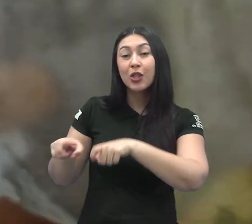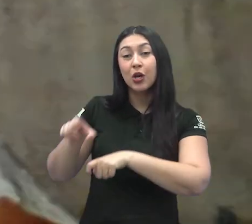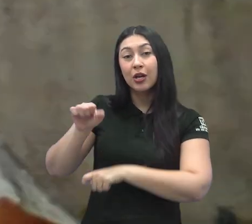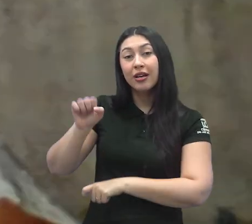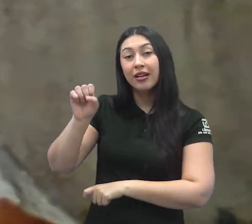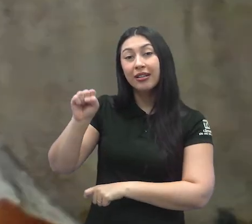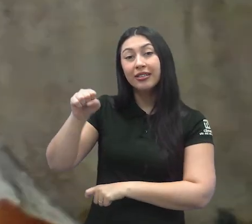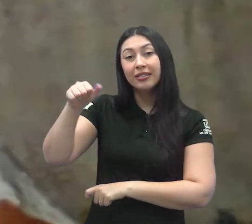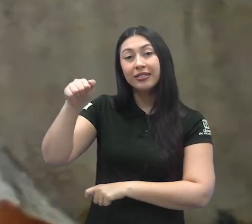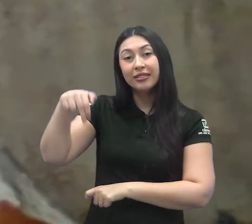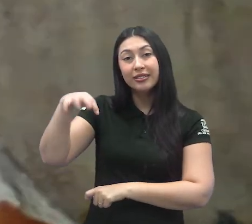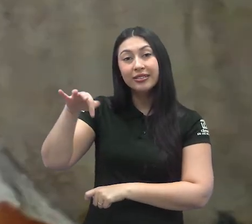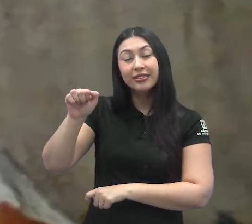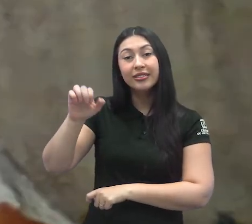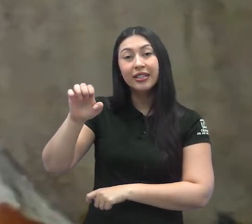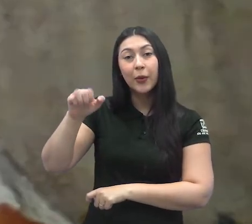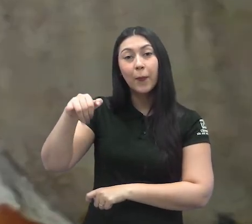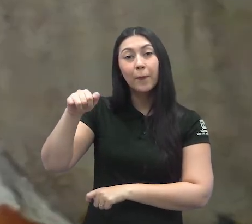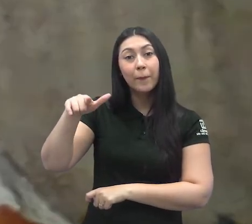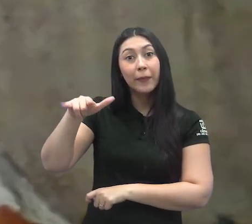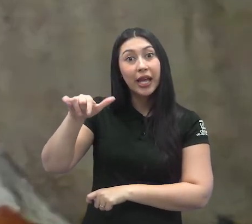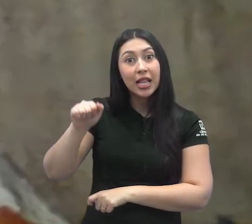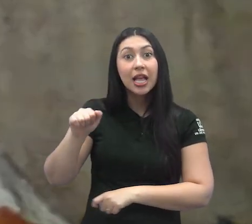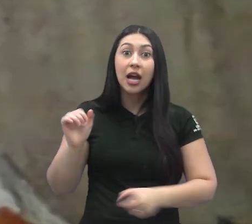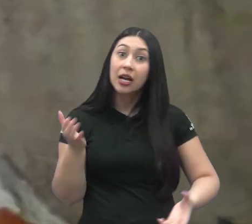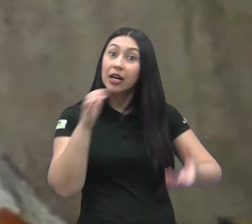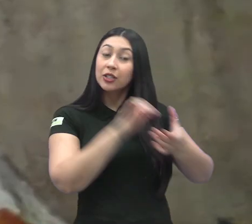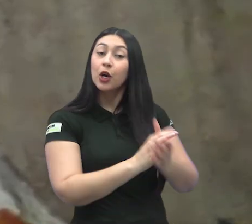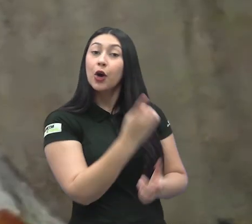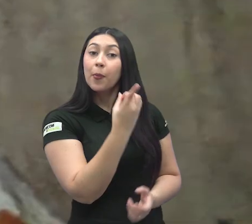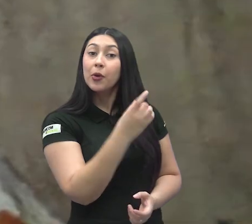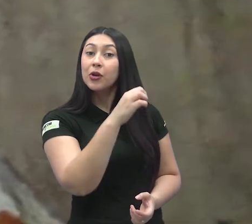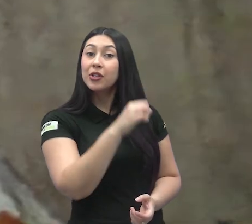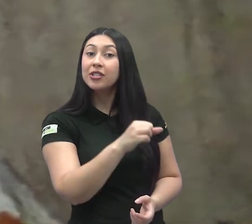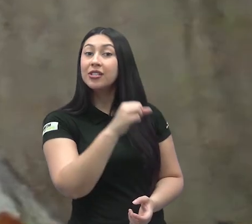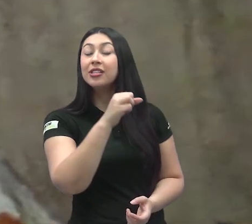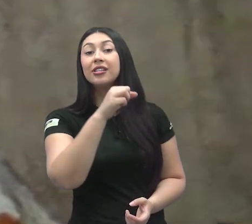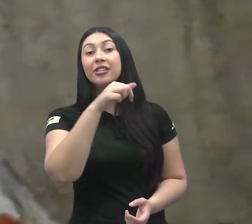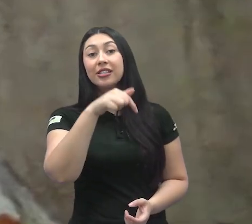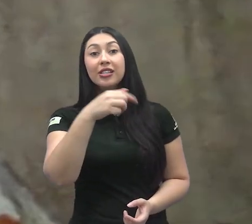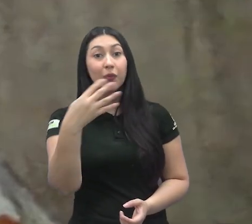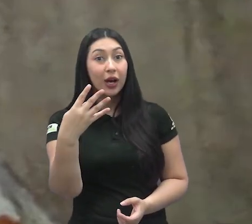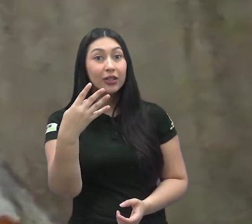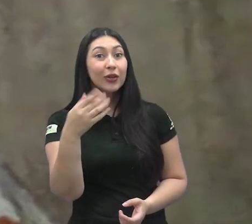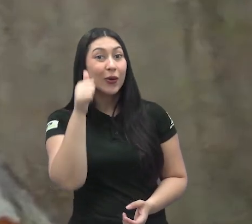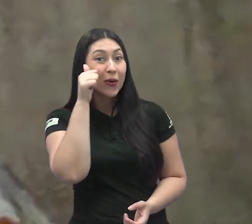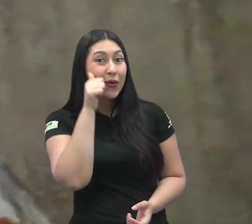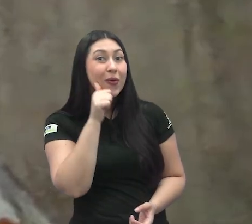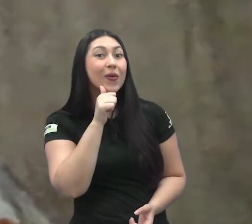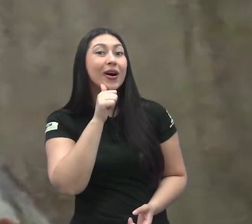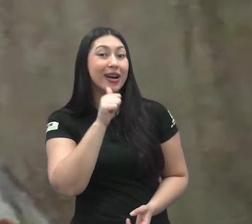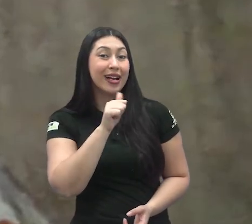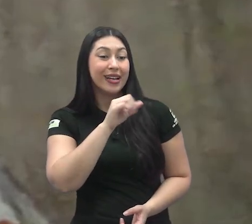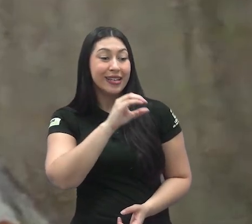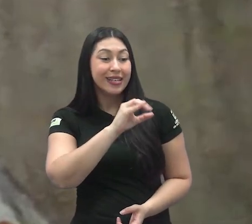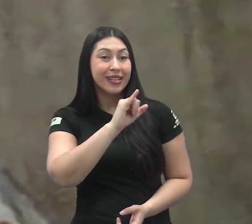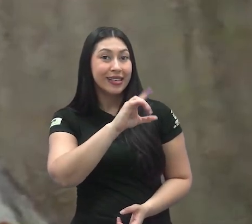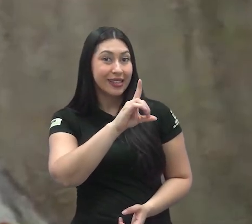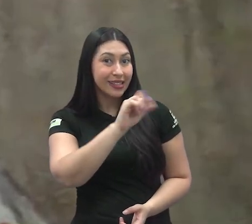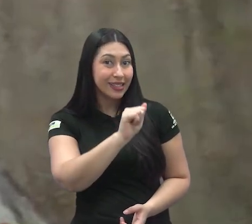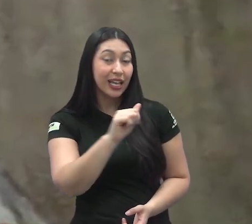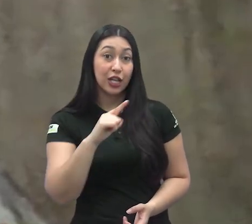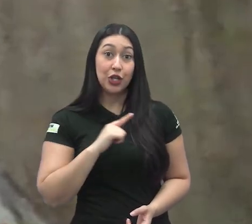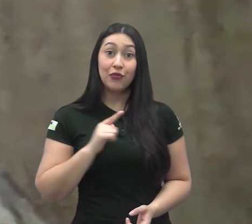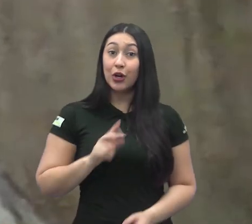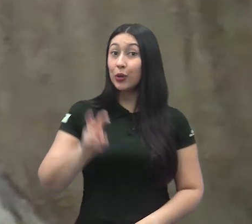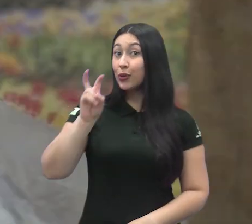Emília. Casou-se em 1934 com a senhora Maria Aparecida da Silva e lá criaram